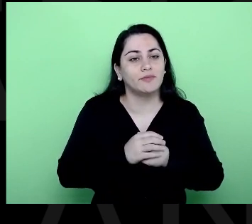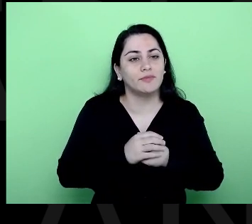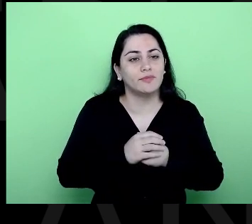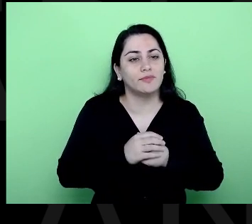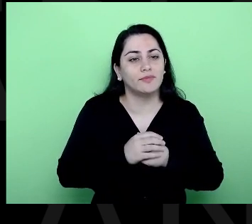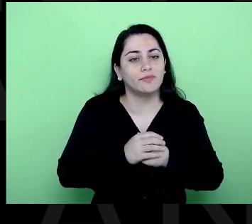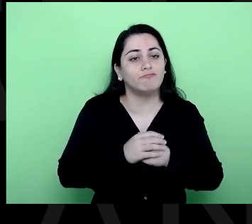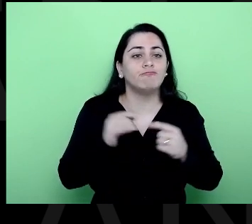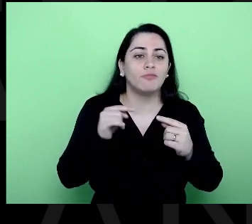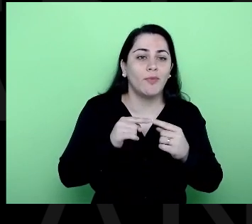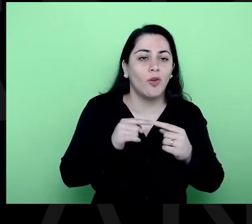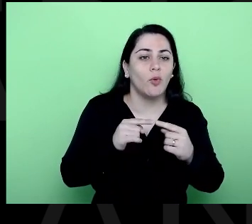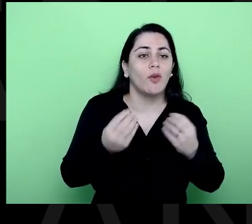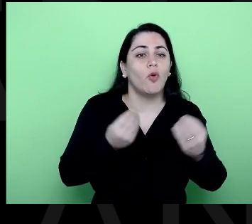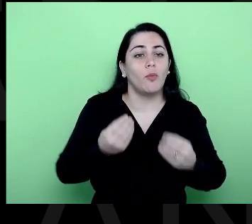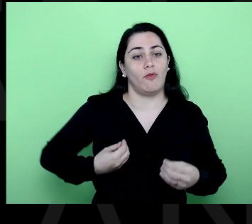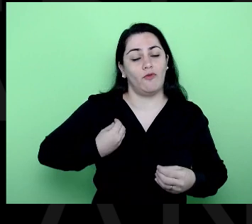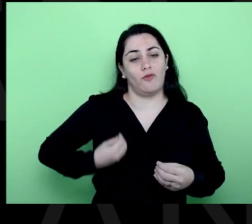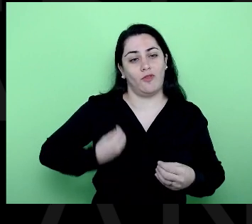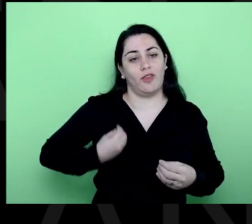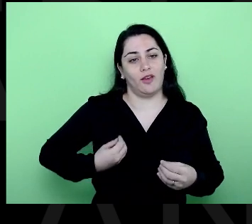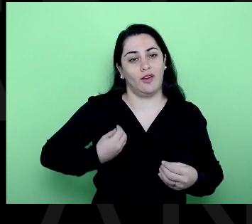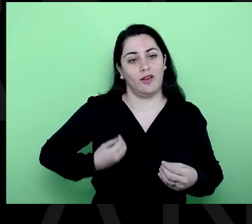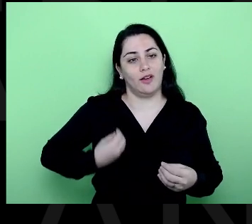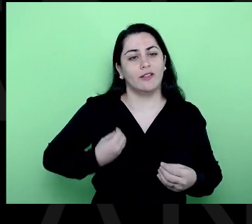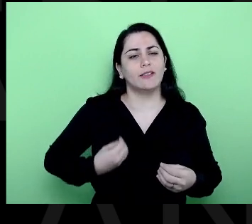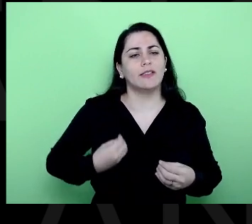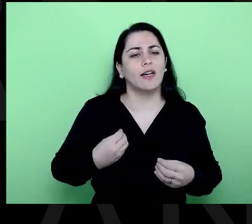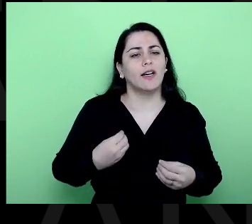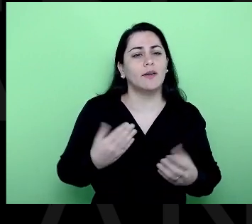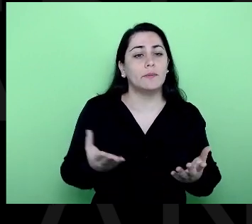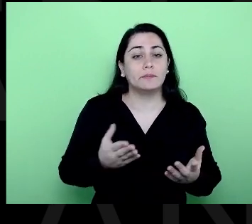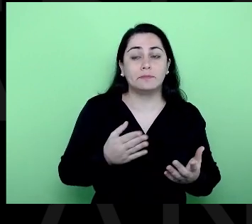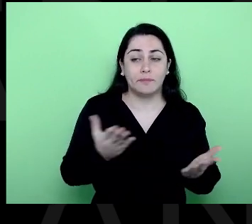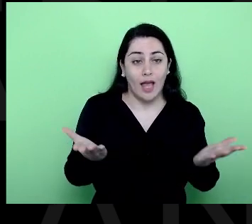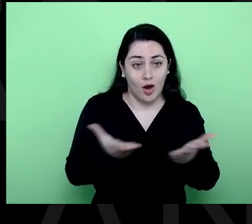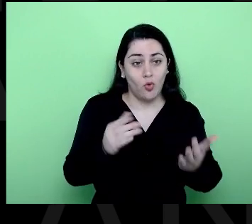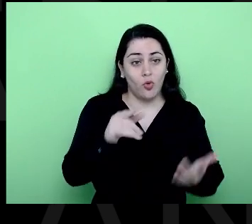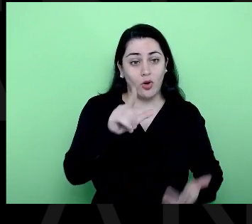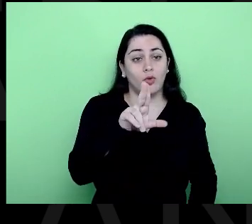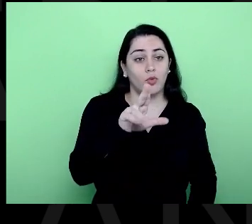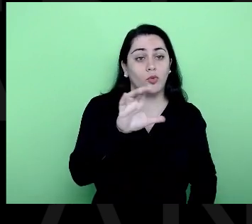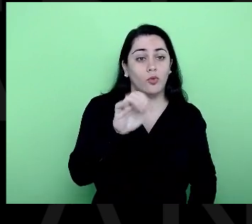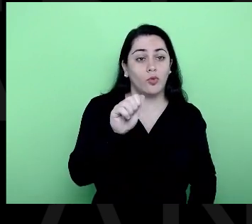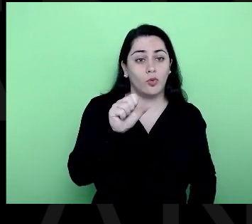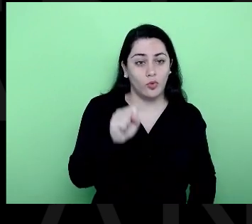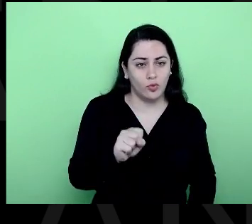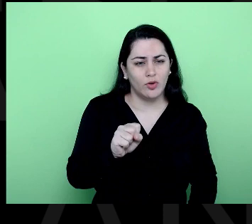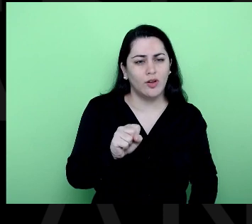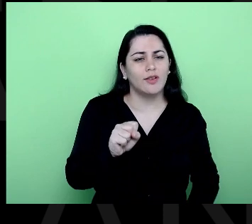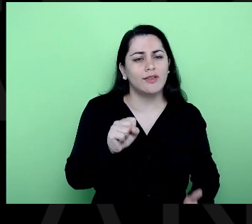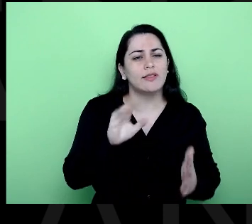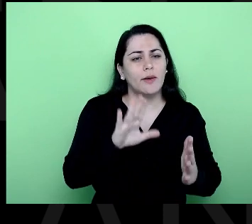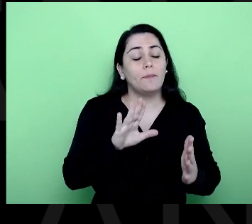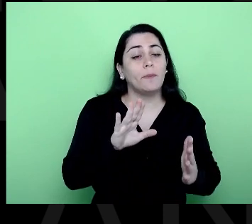a ver também com a biografia. Agora, o Lucas Figueiredo, depois que o Boyunga fez